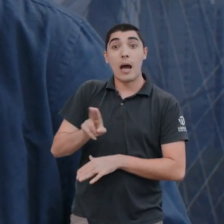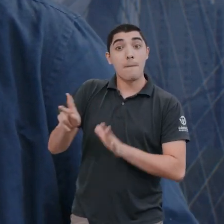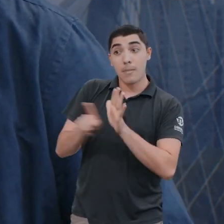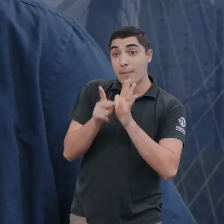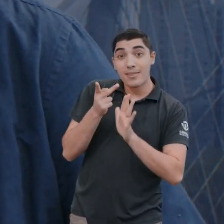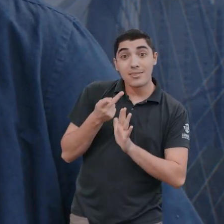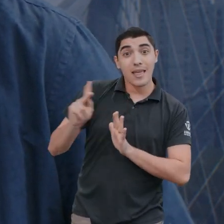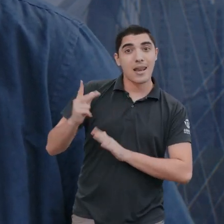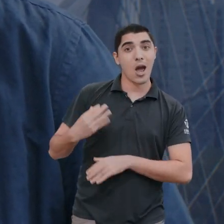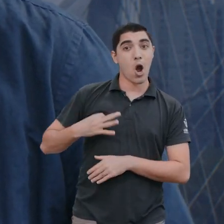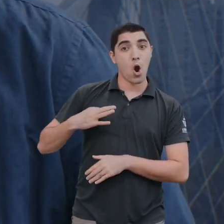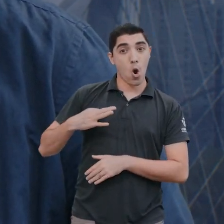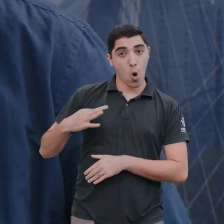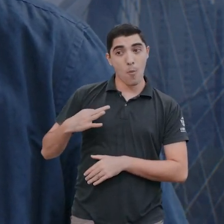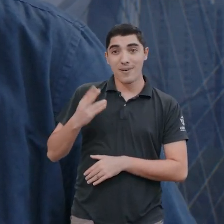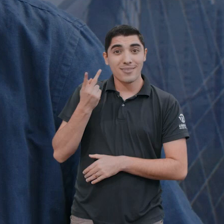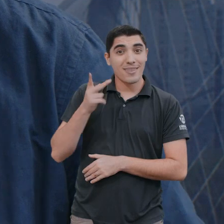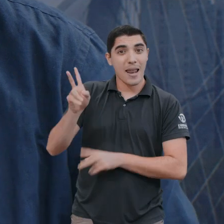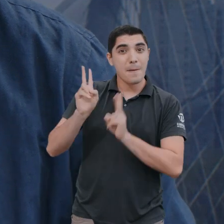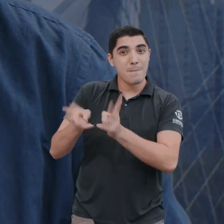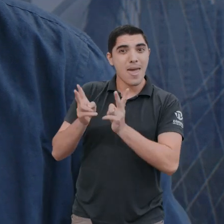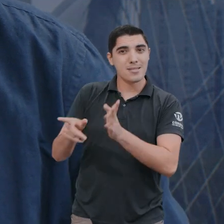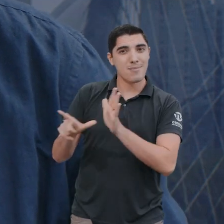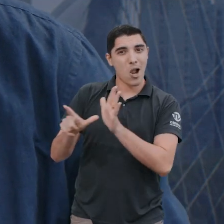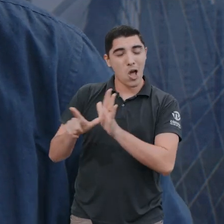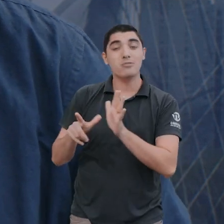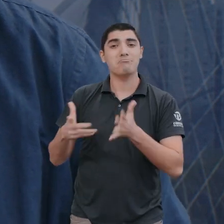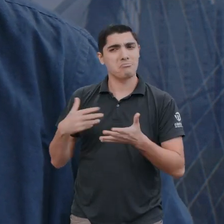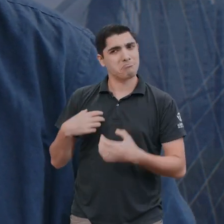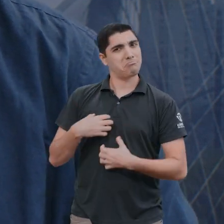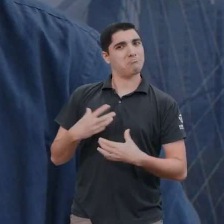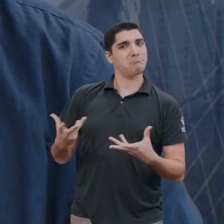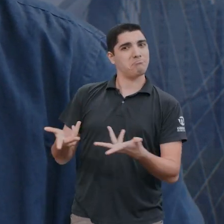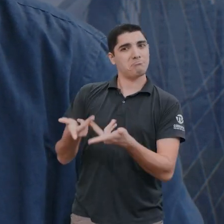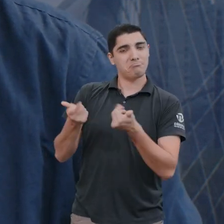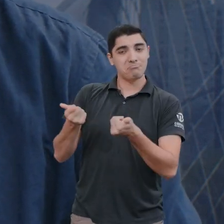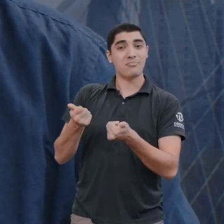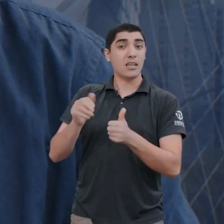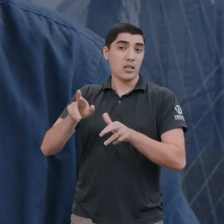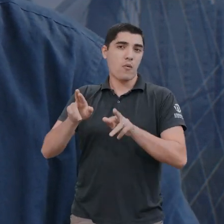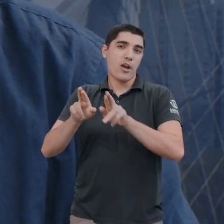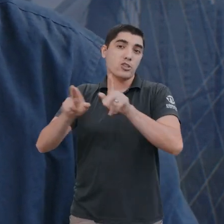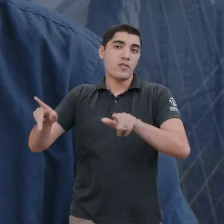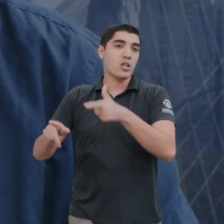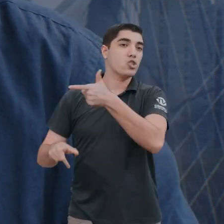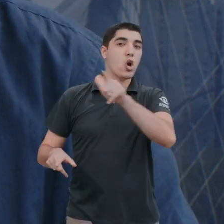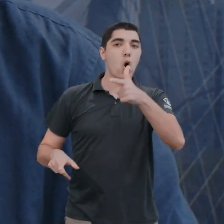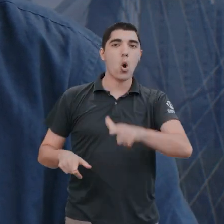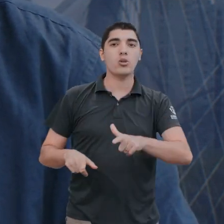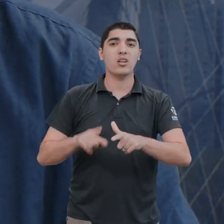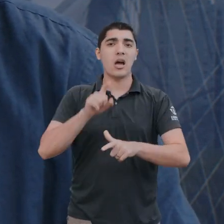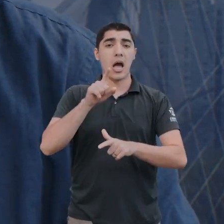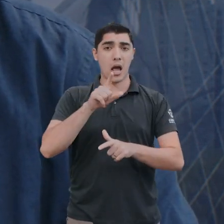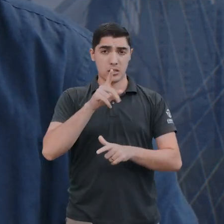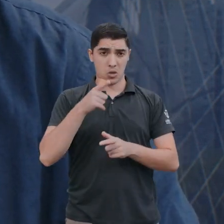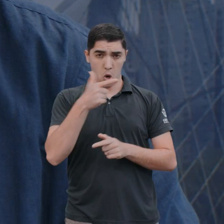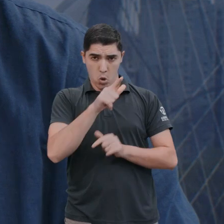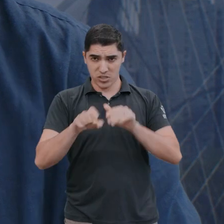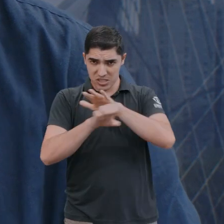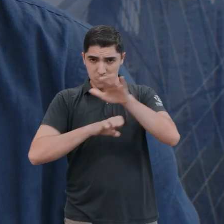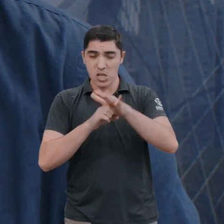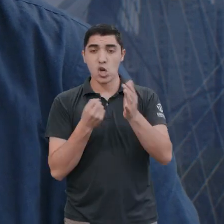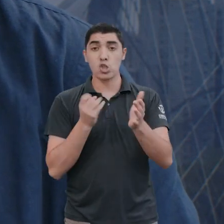faz um brechó com as próprias peças, né? Então, que é o contrário do que as marcas fazem hoje. Então, o fast